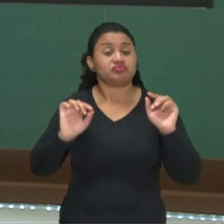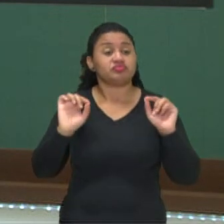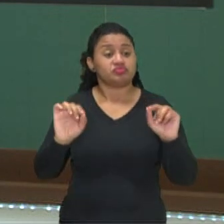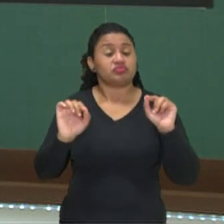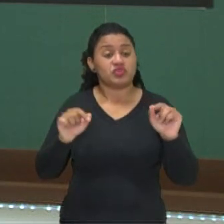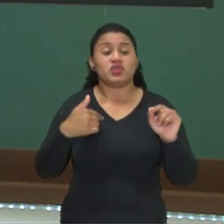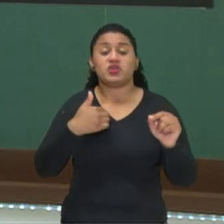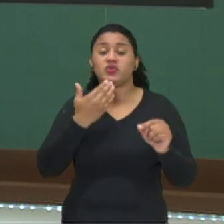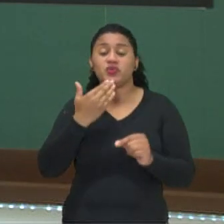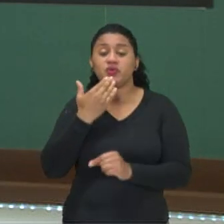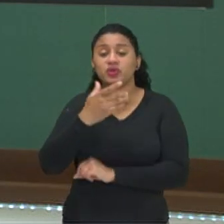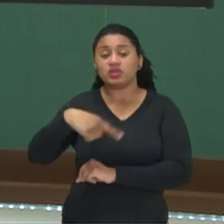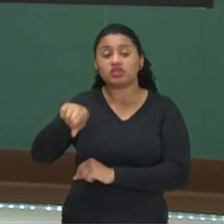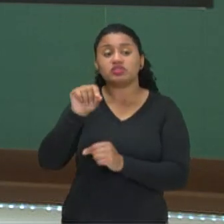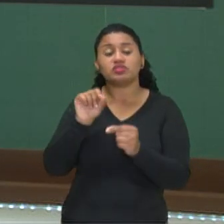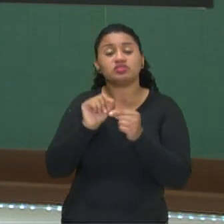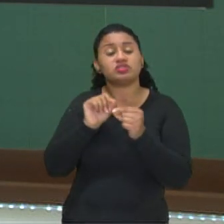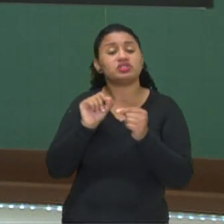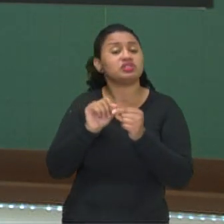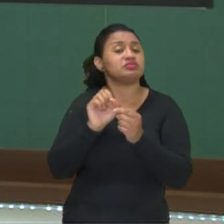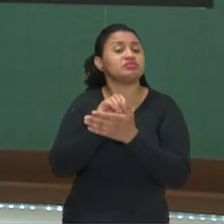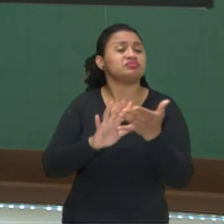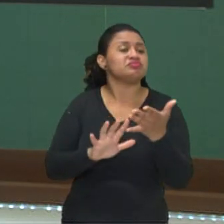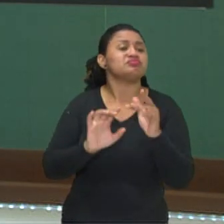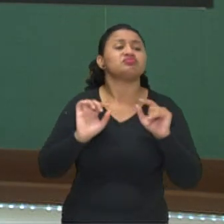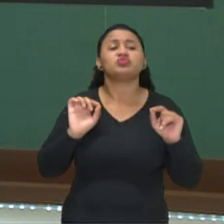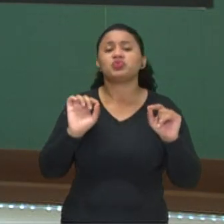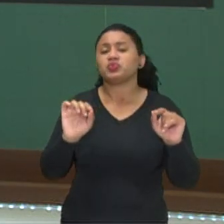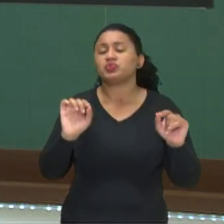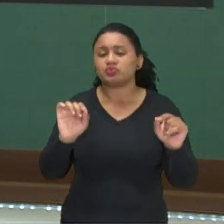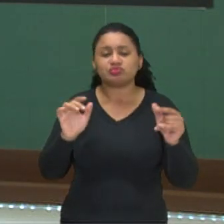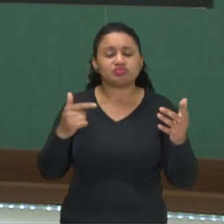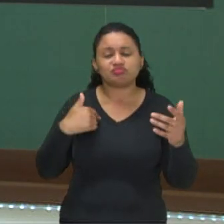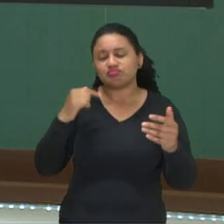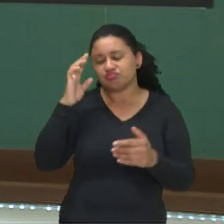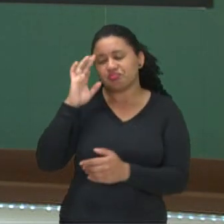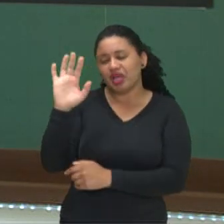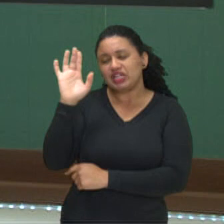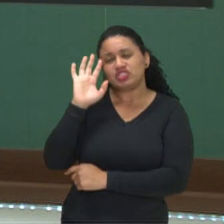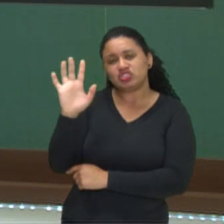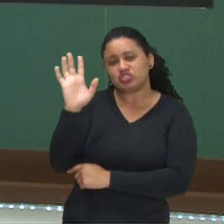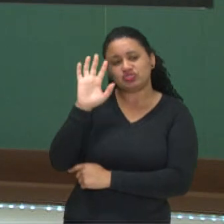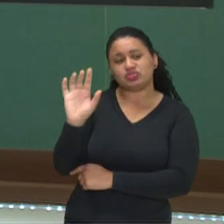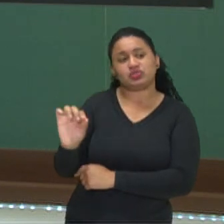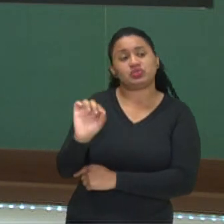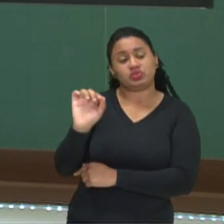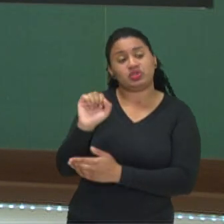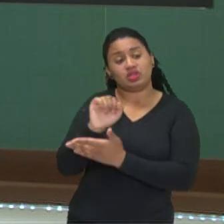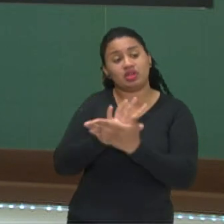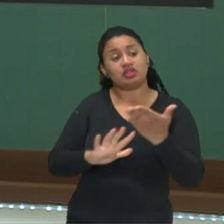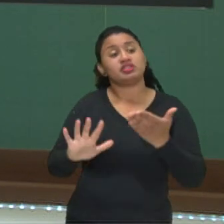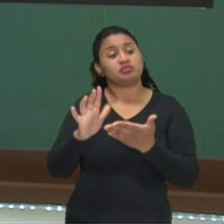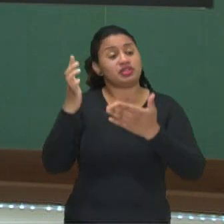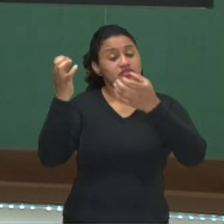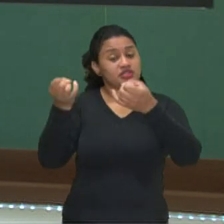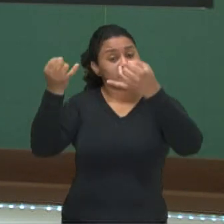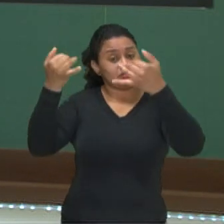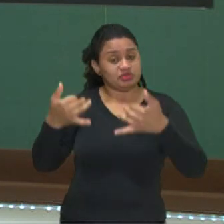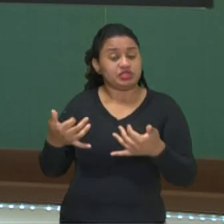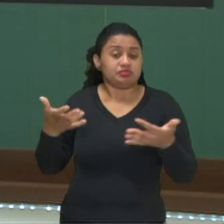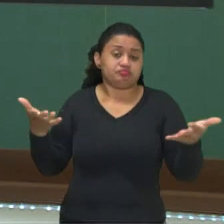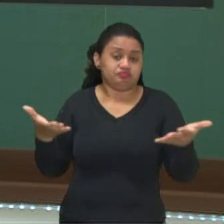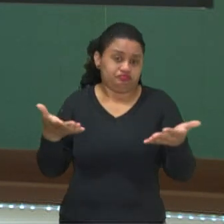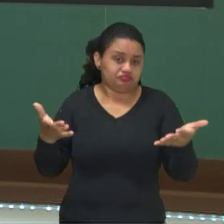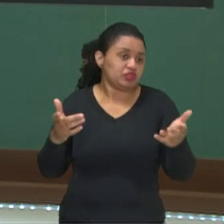que eu vou pedir para vocês fazerem um exercício meio imaginando essas figuras que eu acabei de